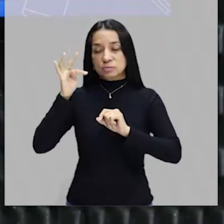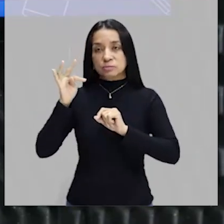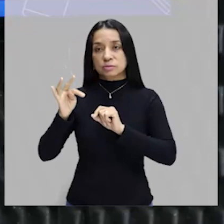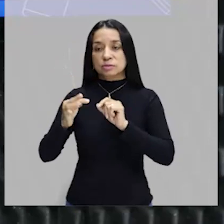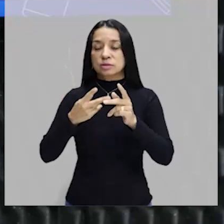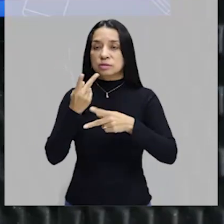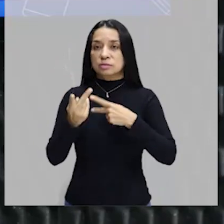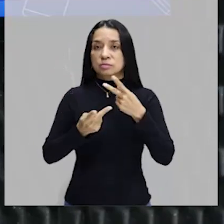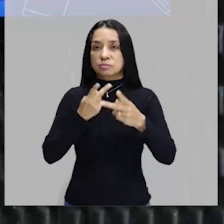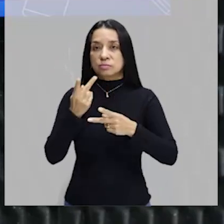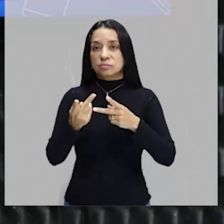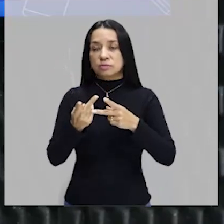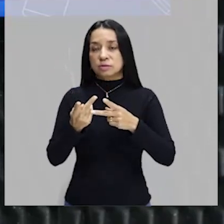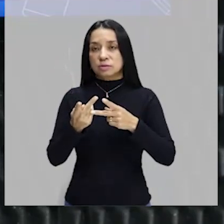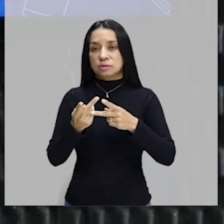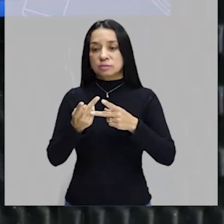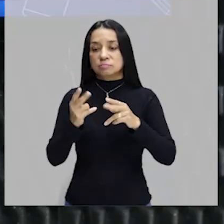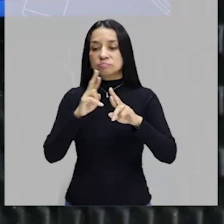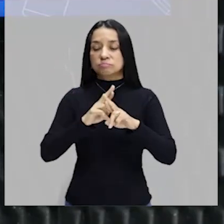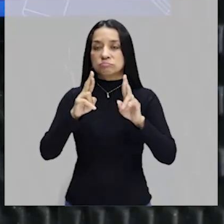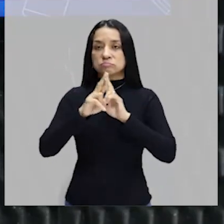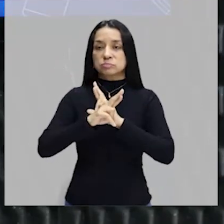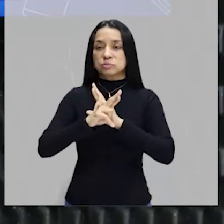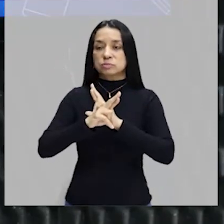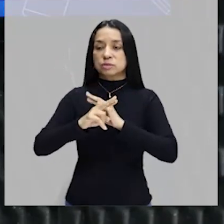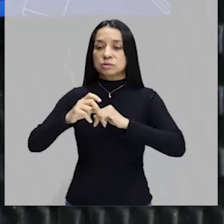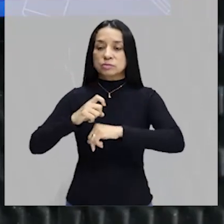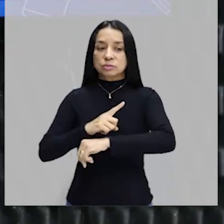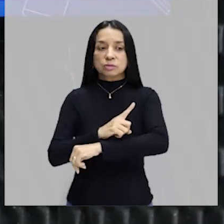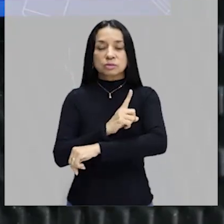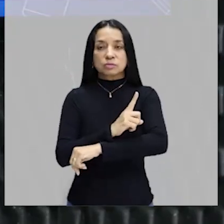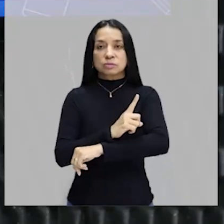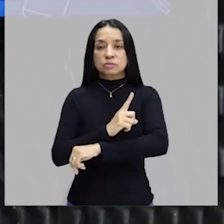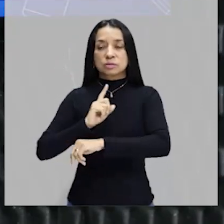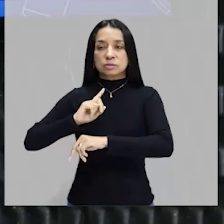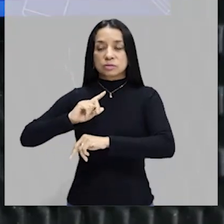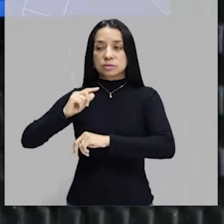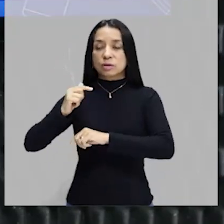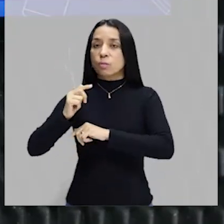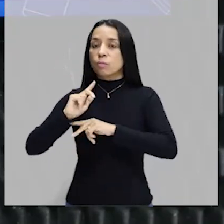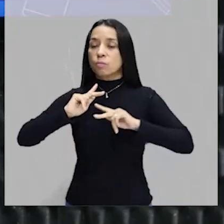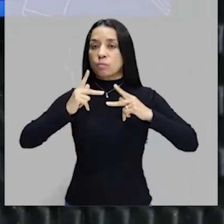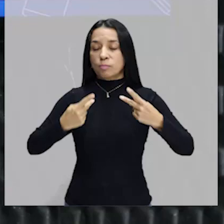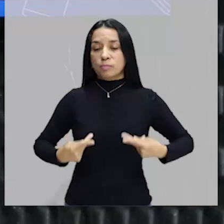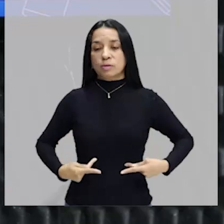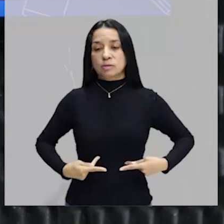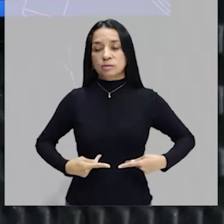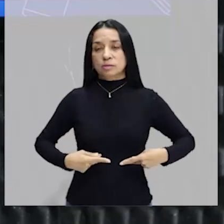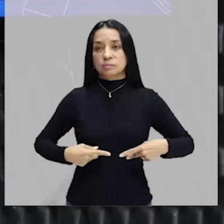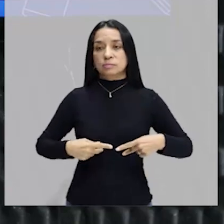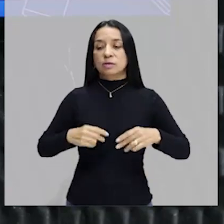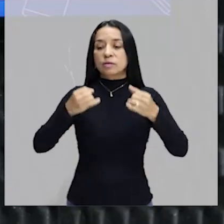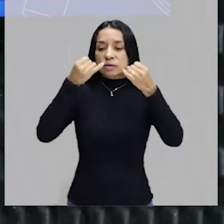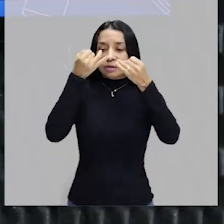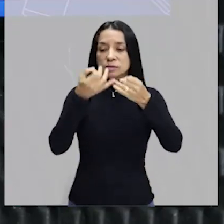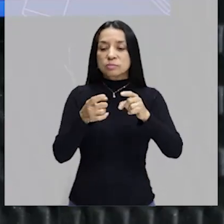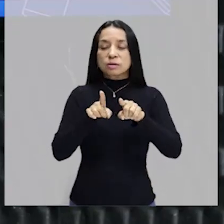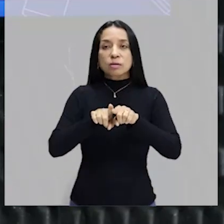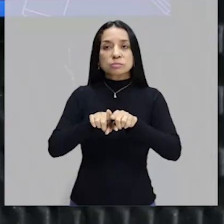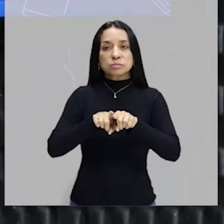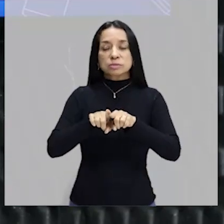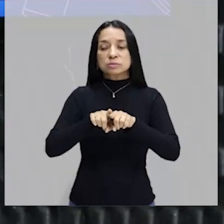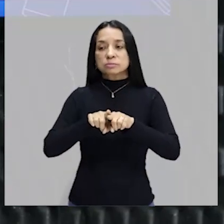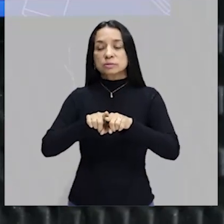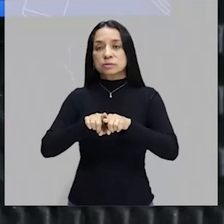fala a respeito da evolução humana, tá? A gente vai explicar o nosso parentesco com os animais, qual seria